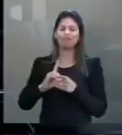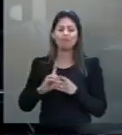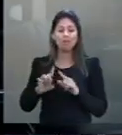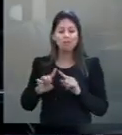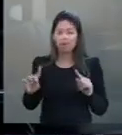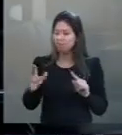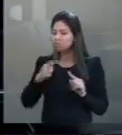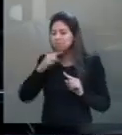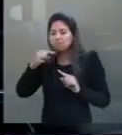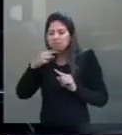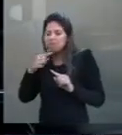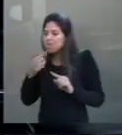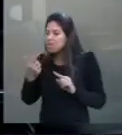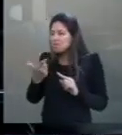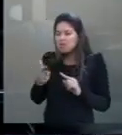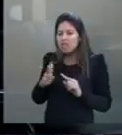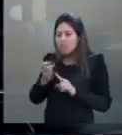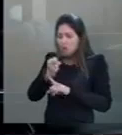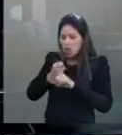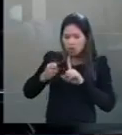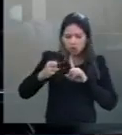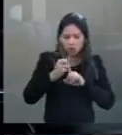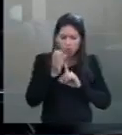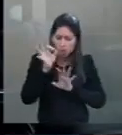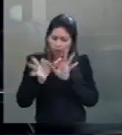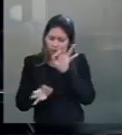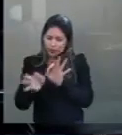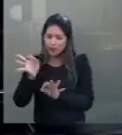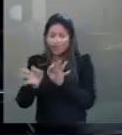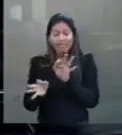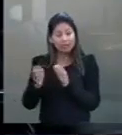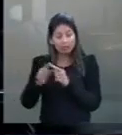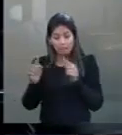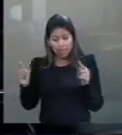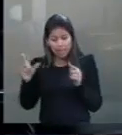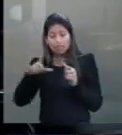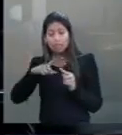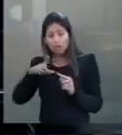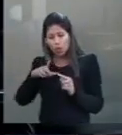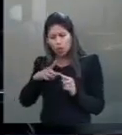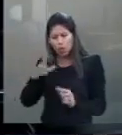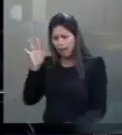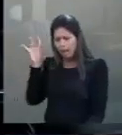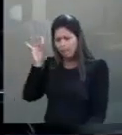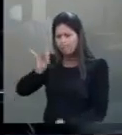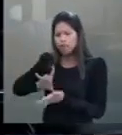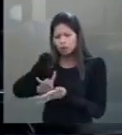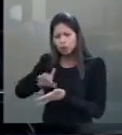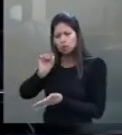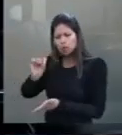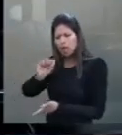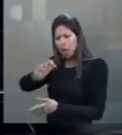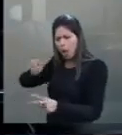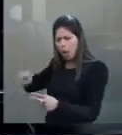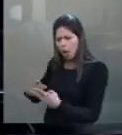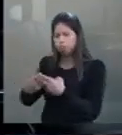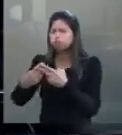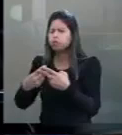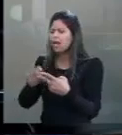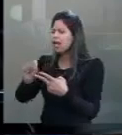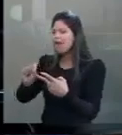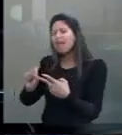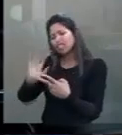Não existe bem-estar social e justiça. Somente uma abolição que seja